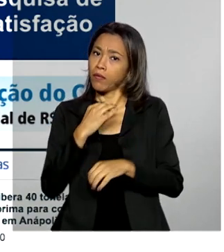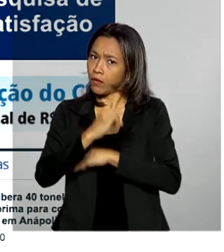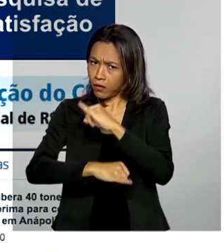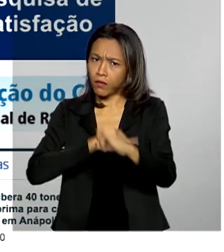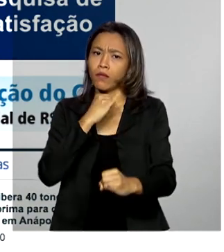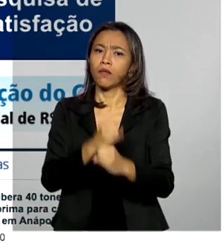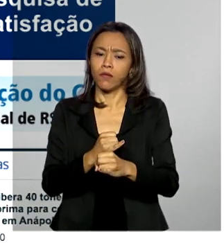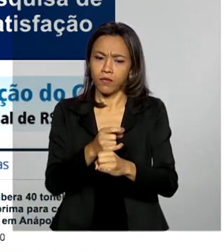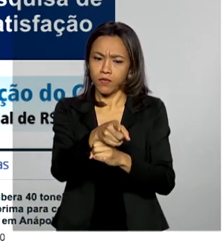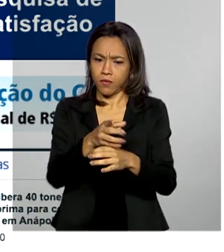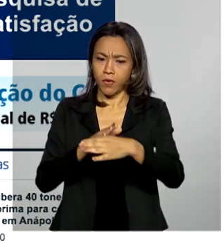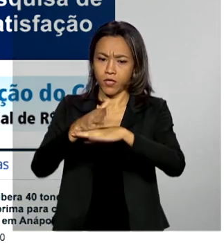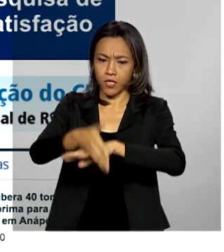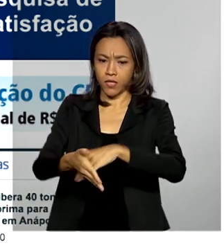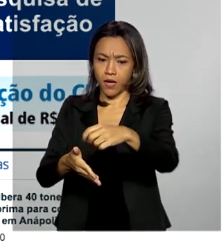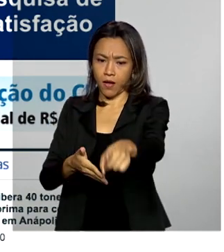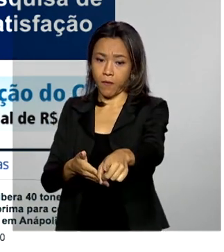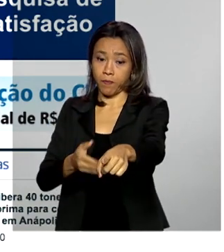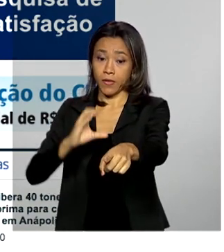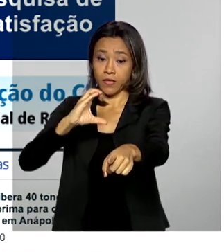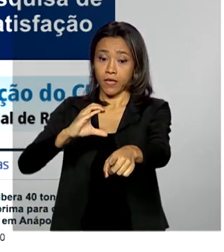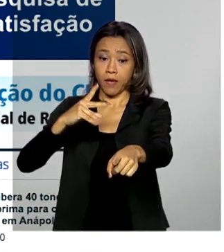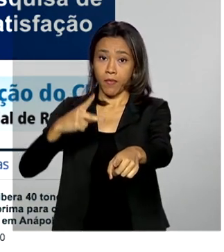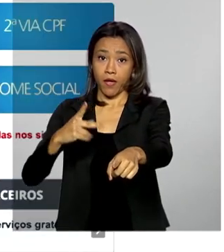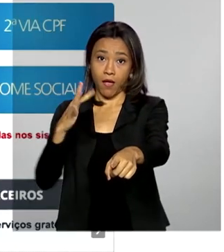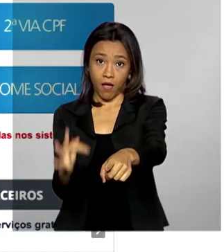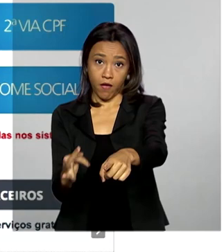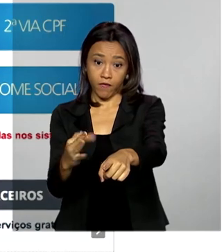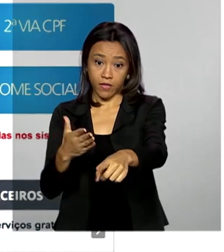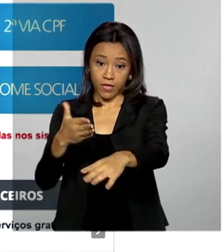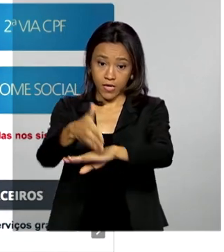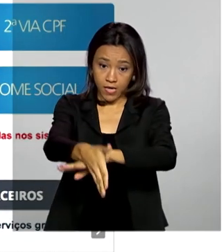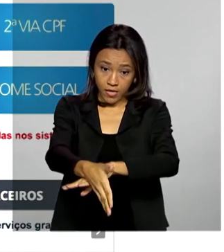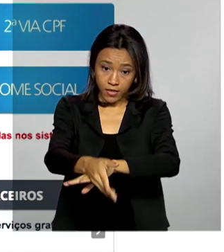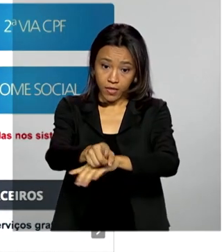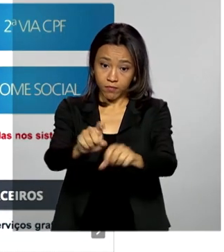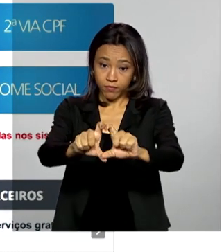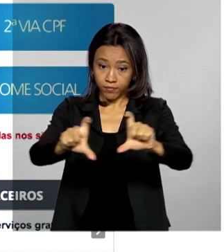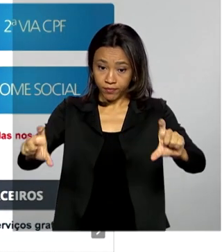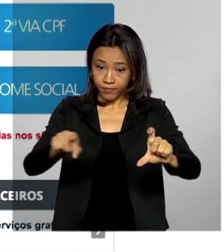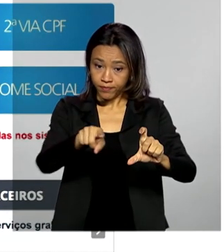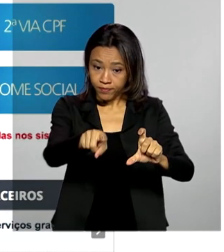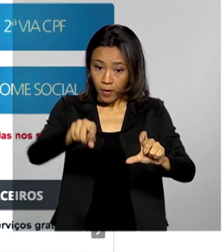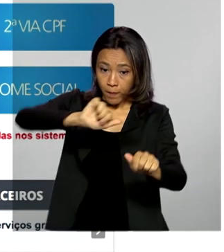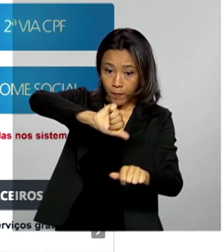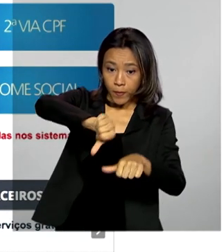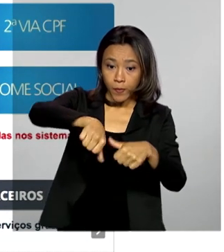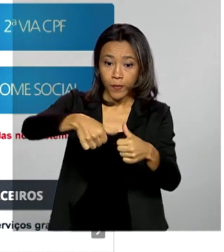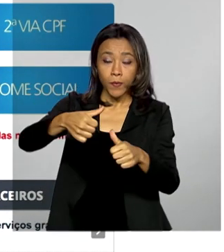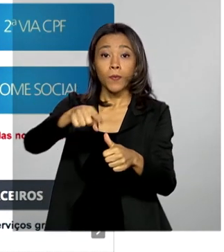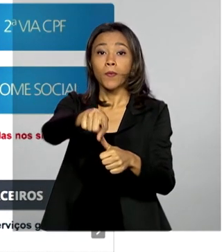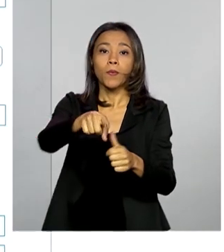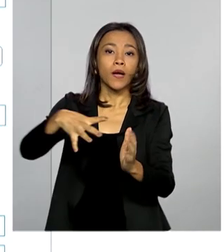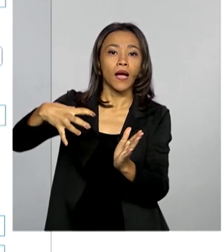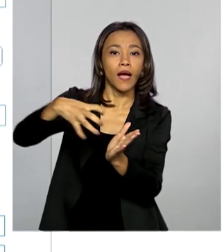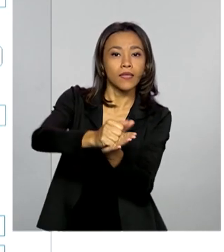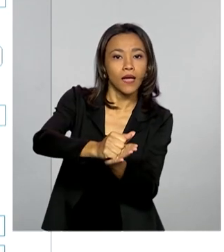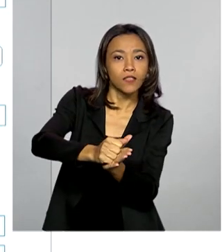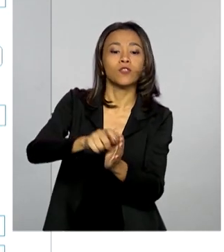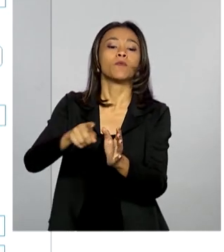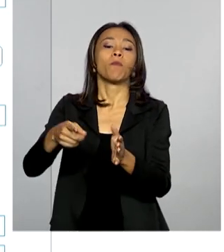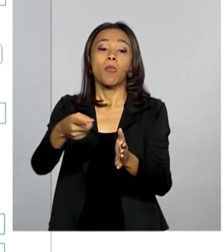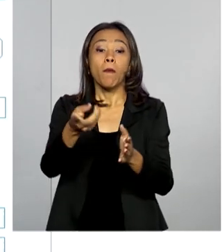no site da receita após clicar em cpf acesso em o cadastro cpf